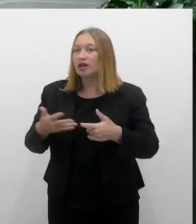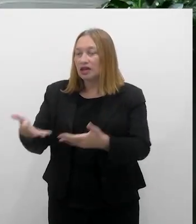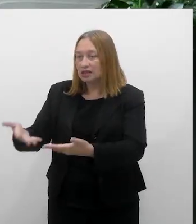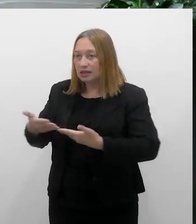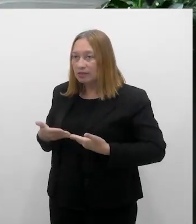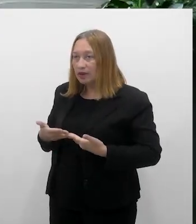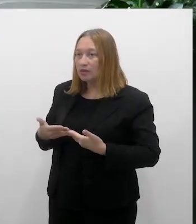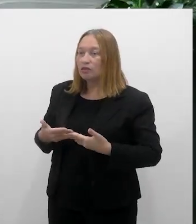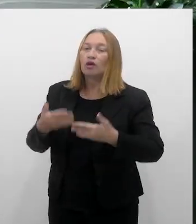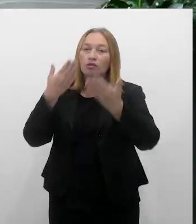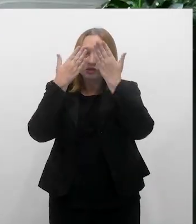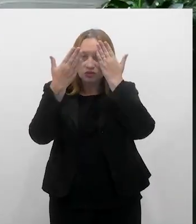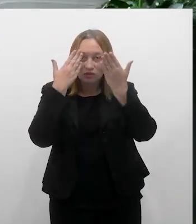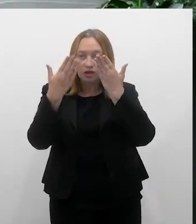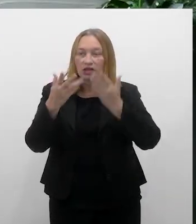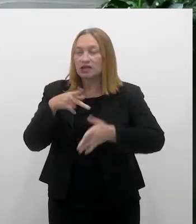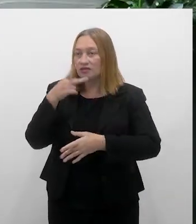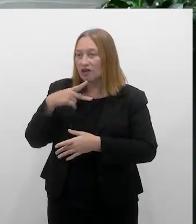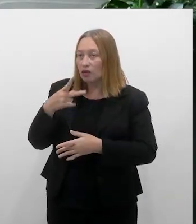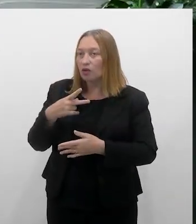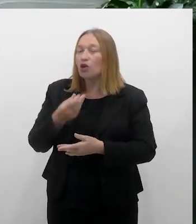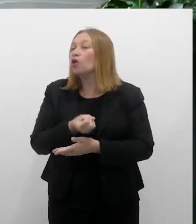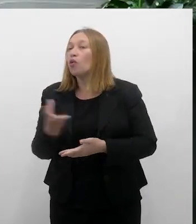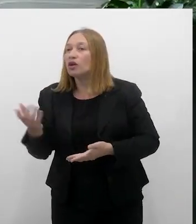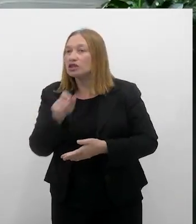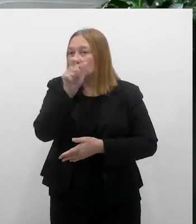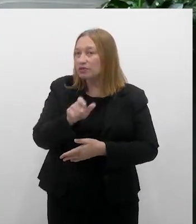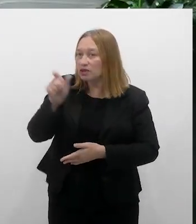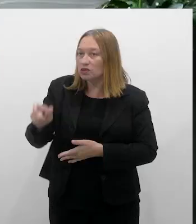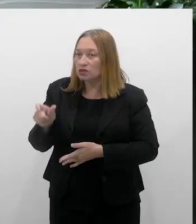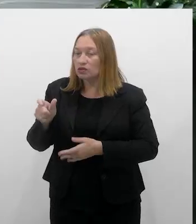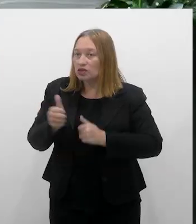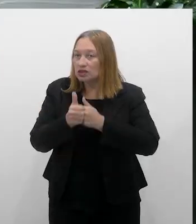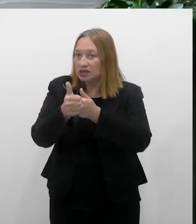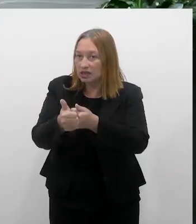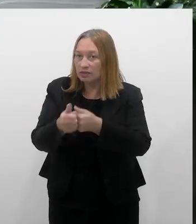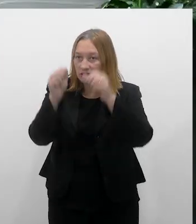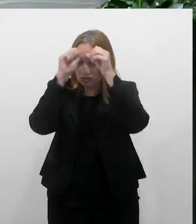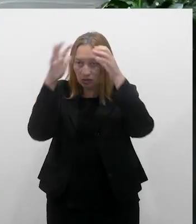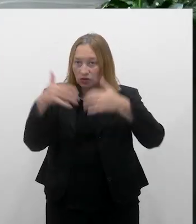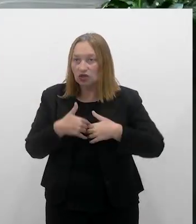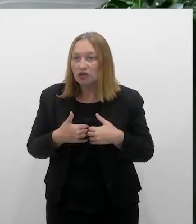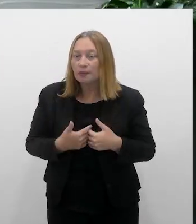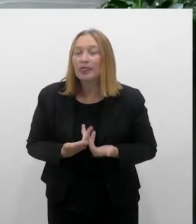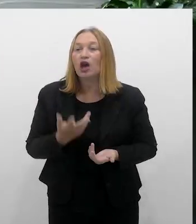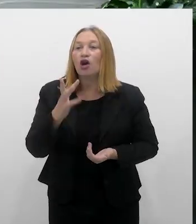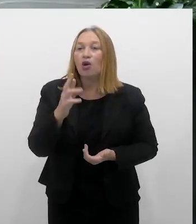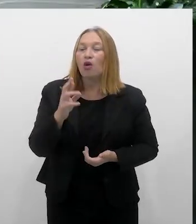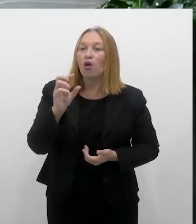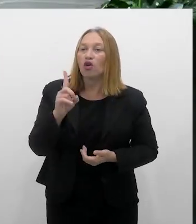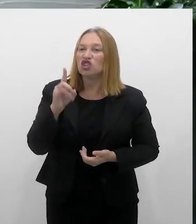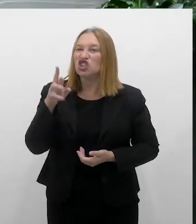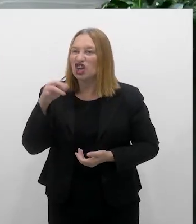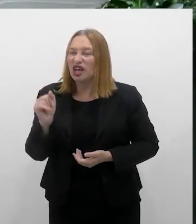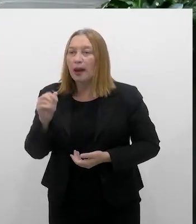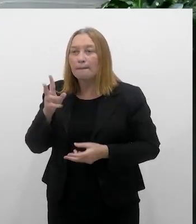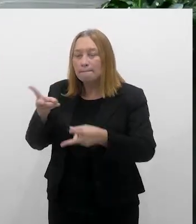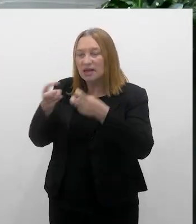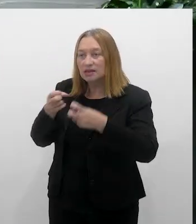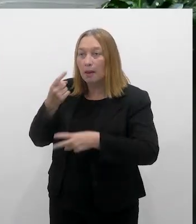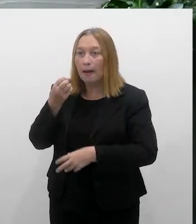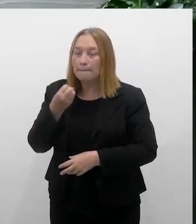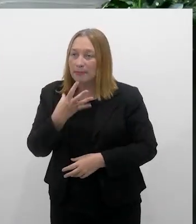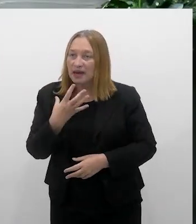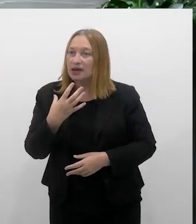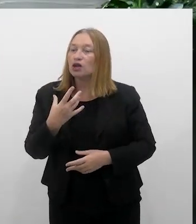sobre isso e a gente, às vezes, nem tem noção de quantas pessoas hoje nós já temos nesse segmento. E Rogéria,